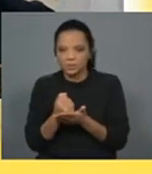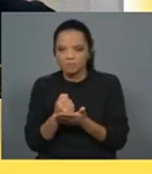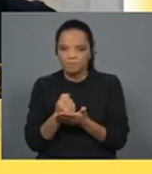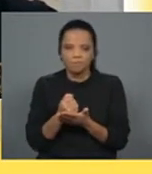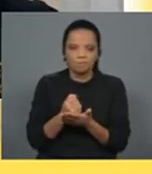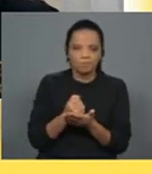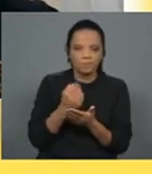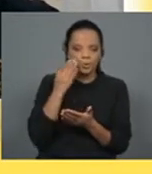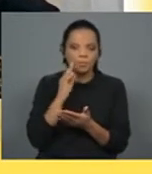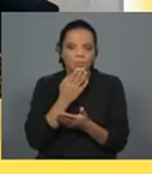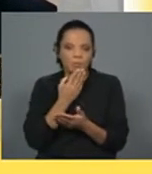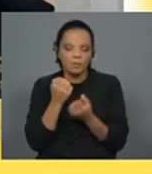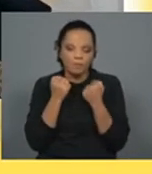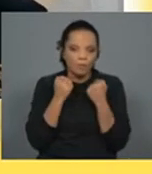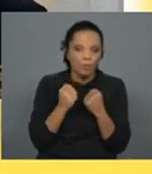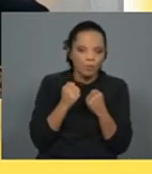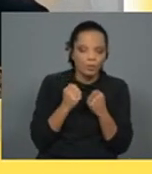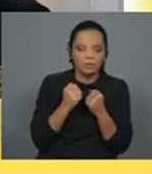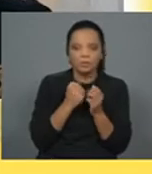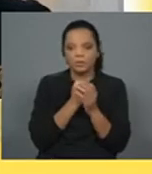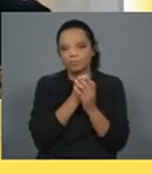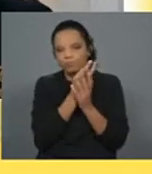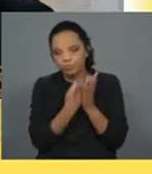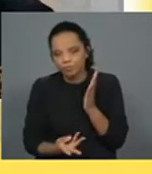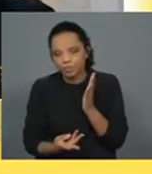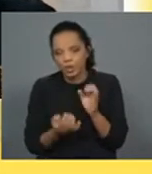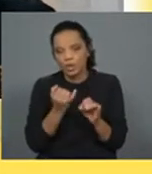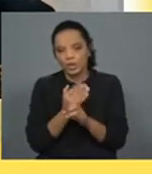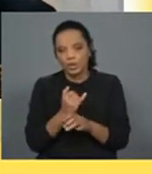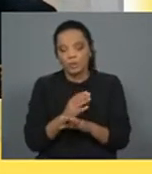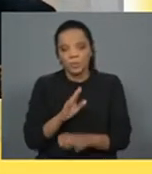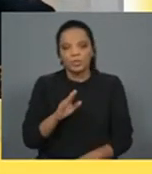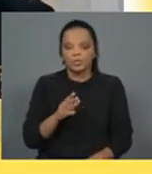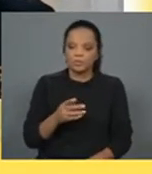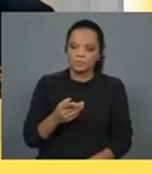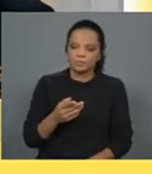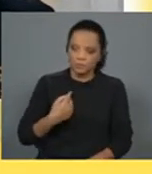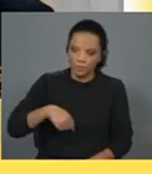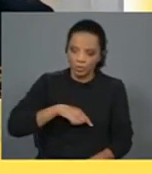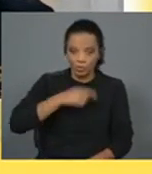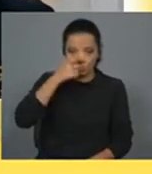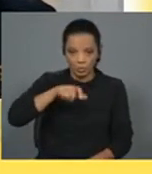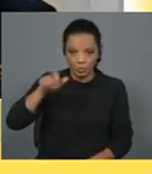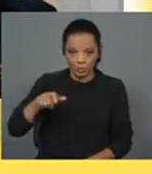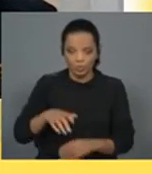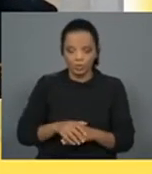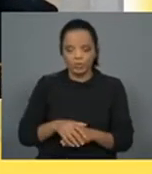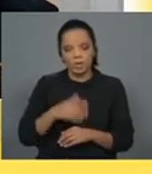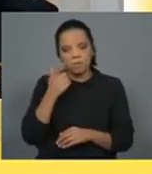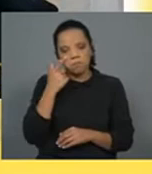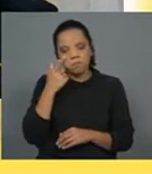da magnitude, da intensidade e de tantos fatores imponderáveis. Mas teremos nós, cidadãos,